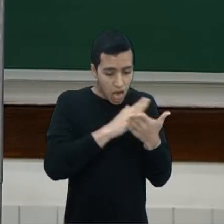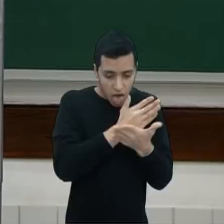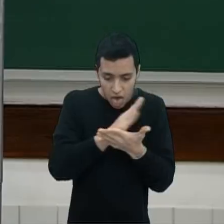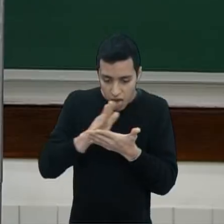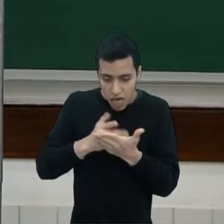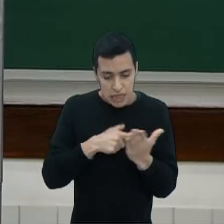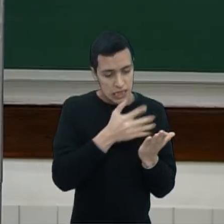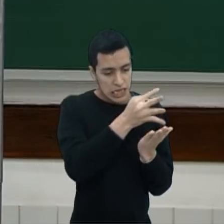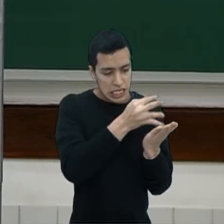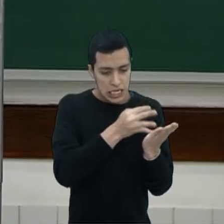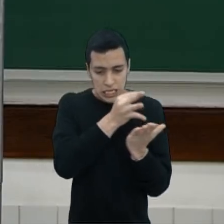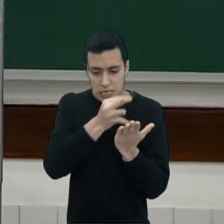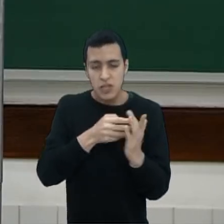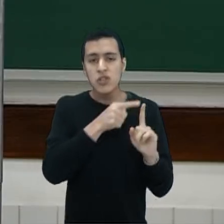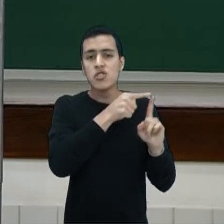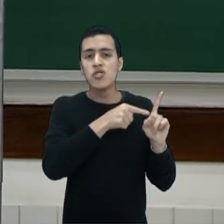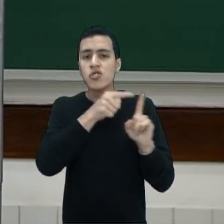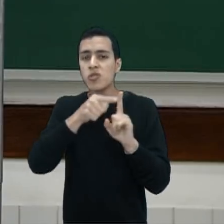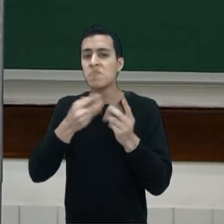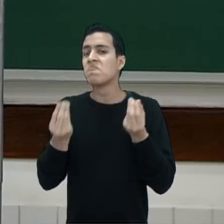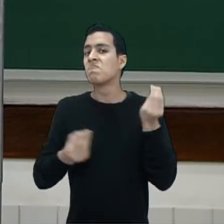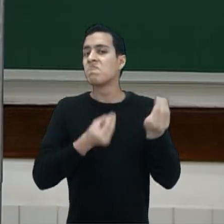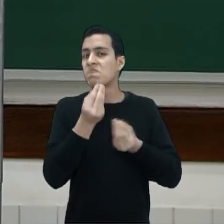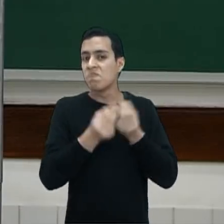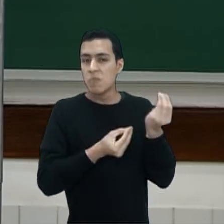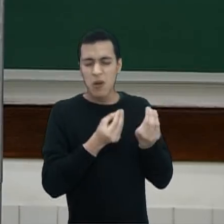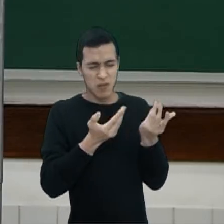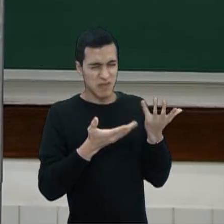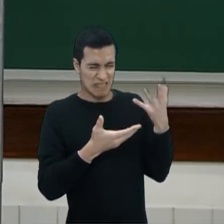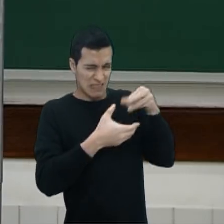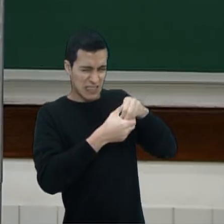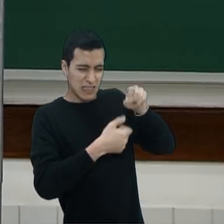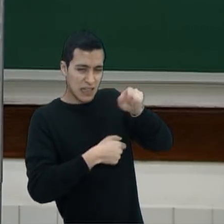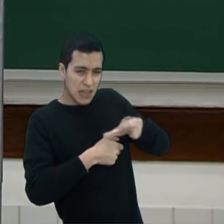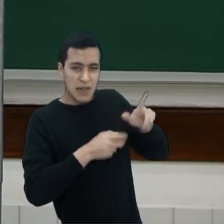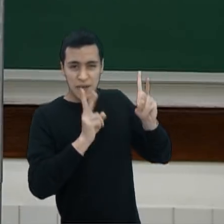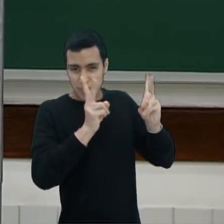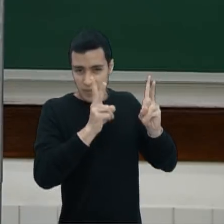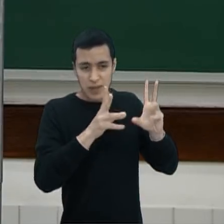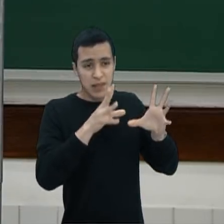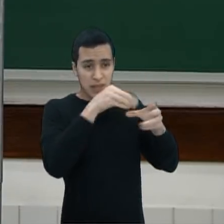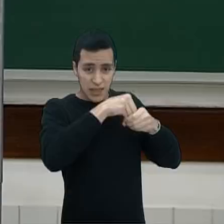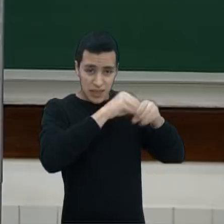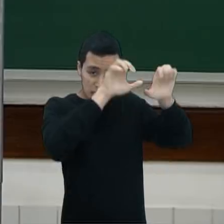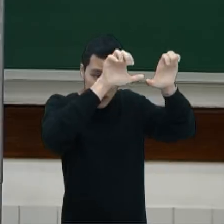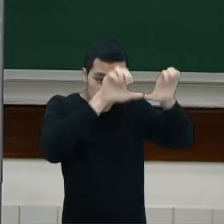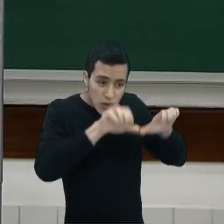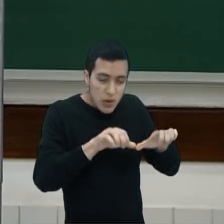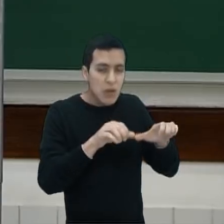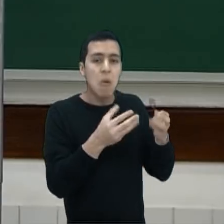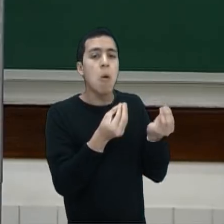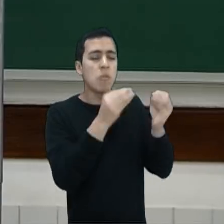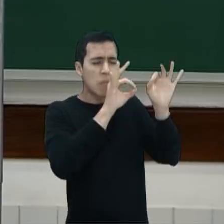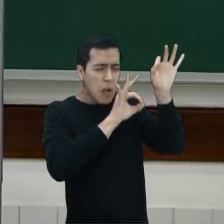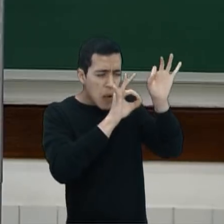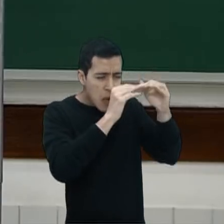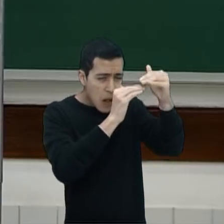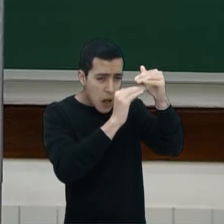aí a questão desses gêneros discursivos literários, né, nas suas estruturas, nas suas